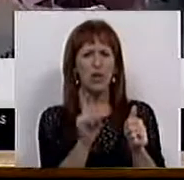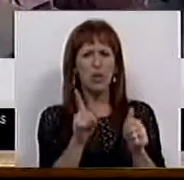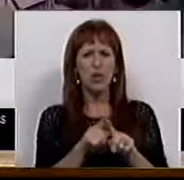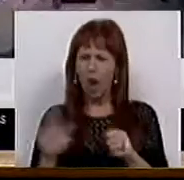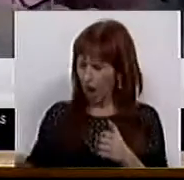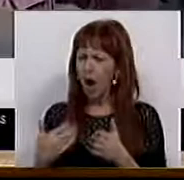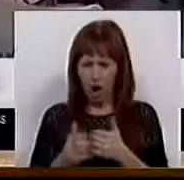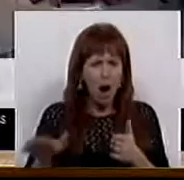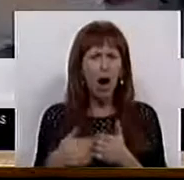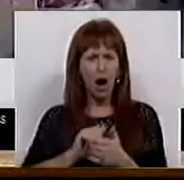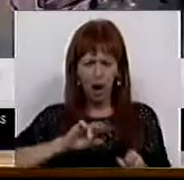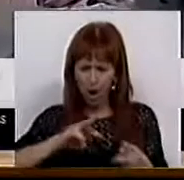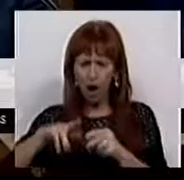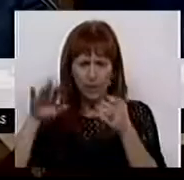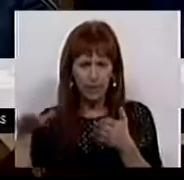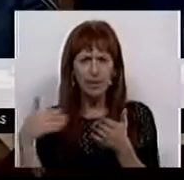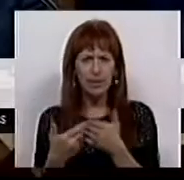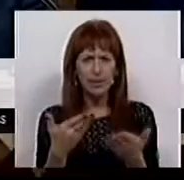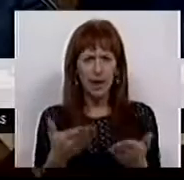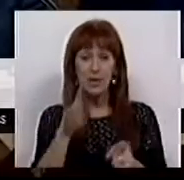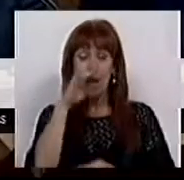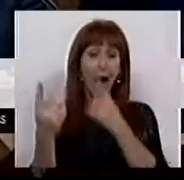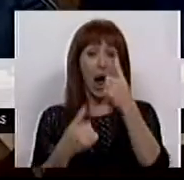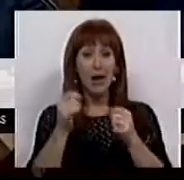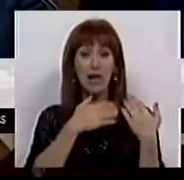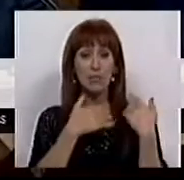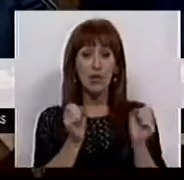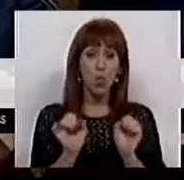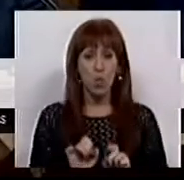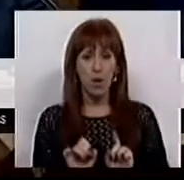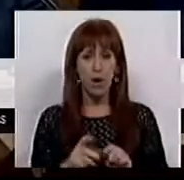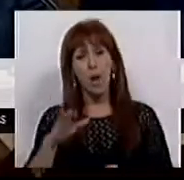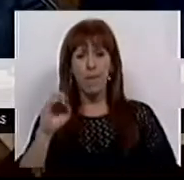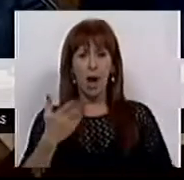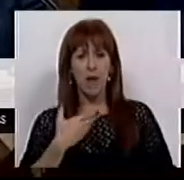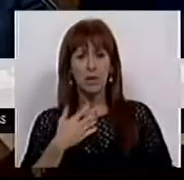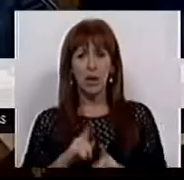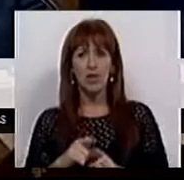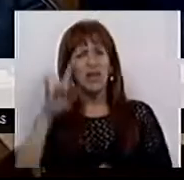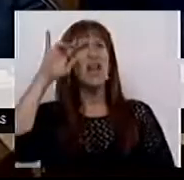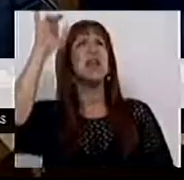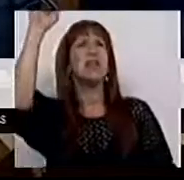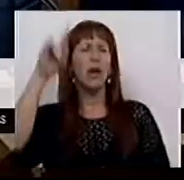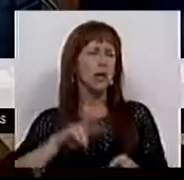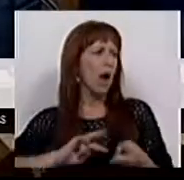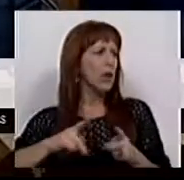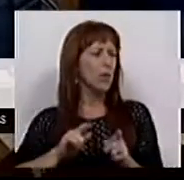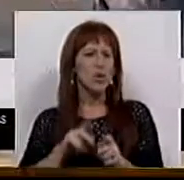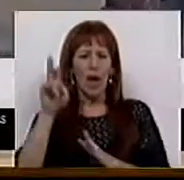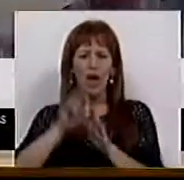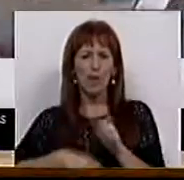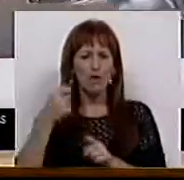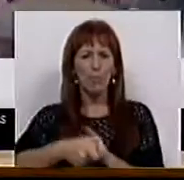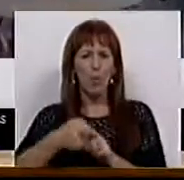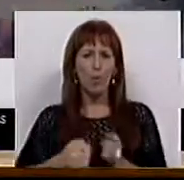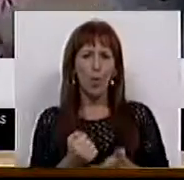tem apresentado sempre alternativas. Se há aqui alguém que é irresponsável, é o PSD, cujas ideias para alterar este regime de